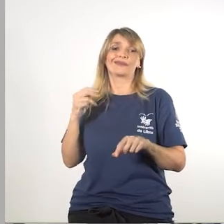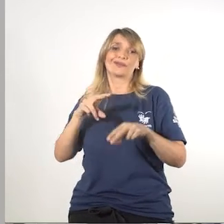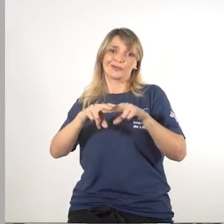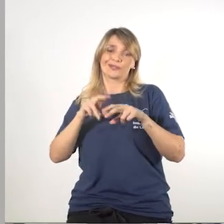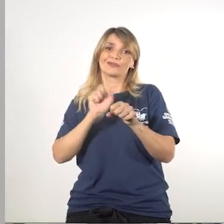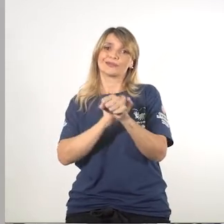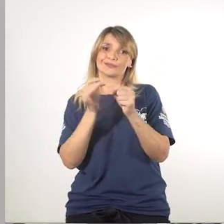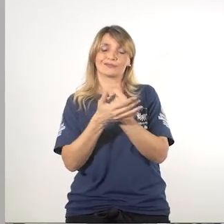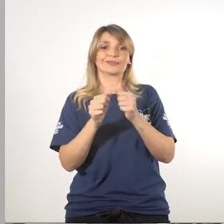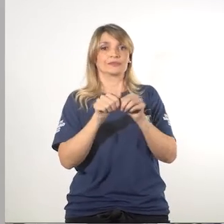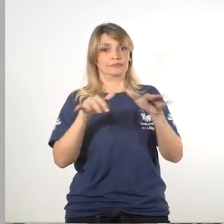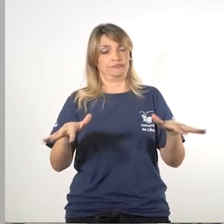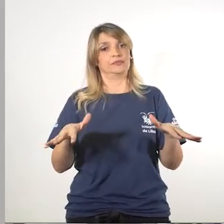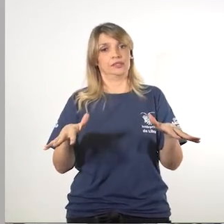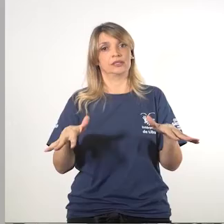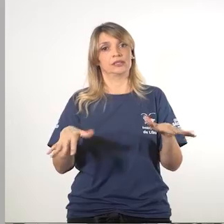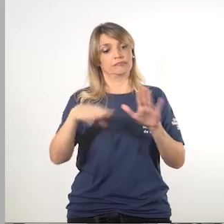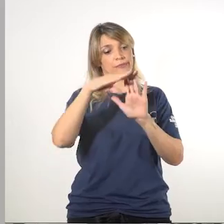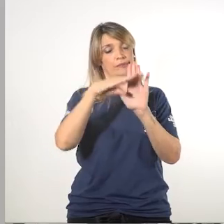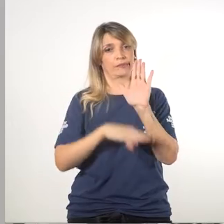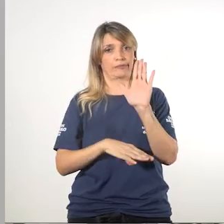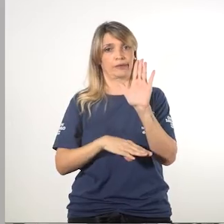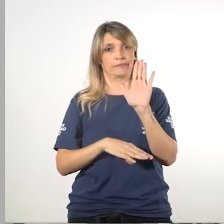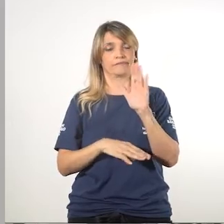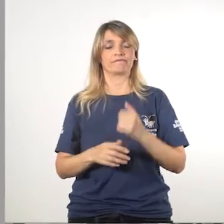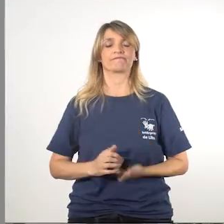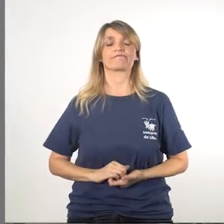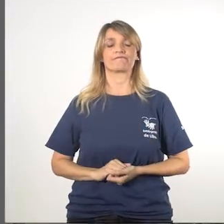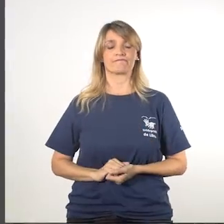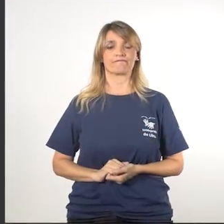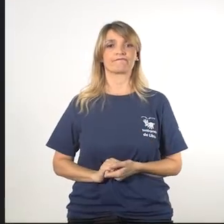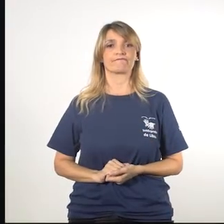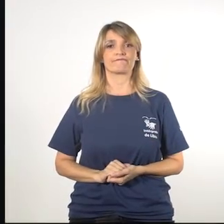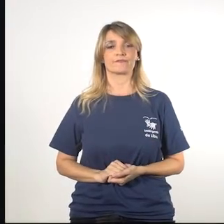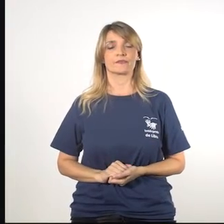serem vacinadas regularmente durante o último ano.